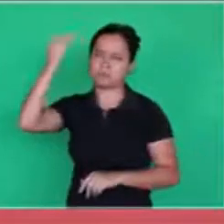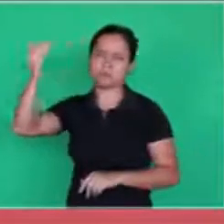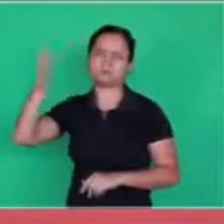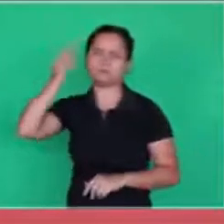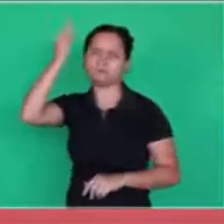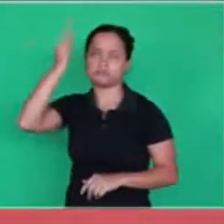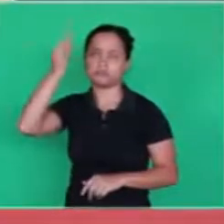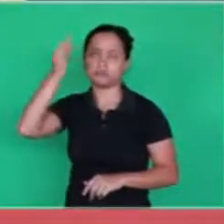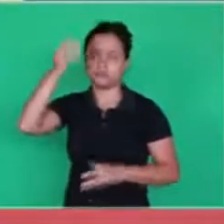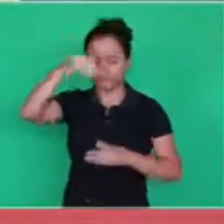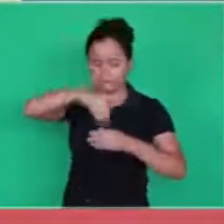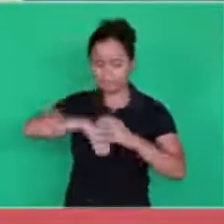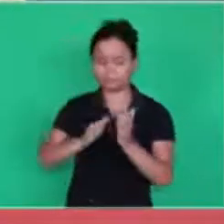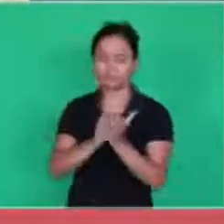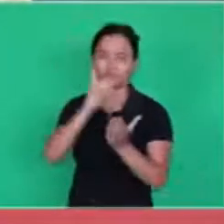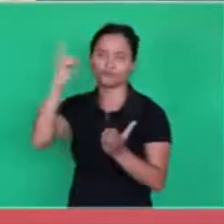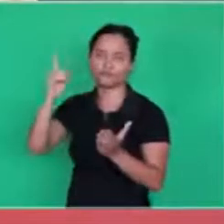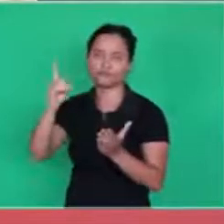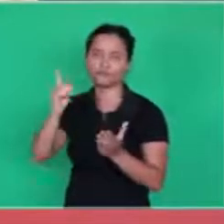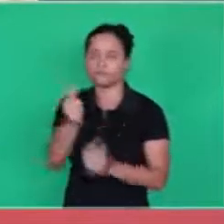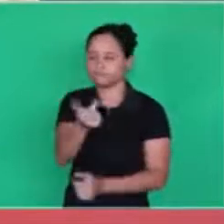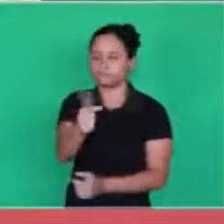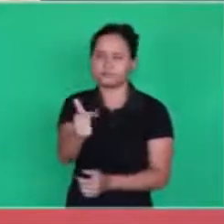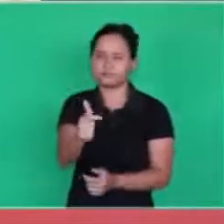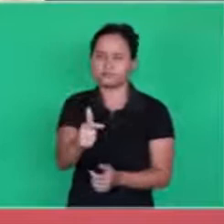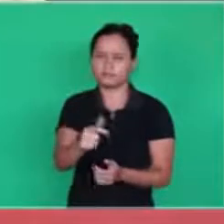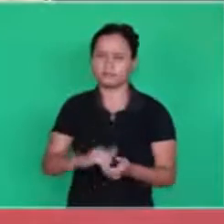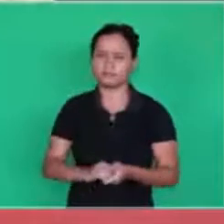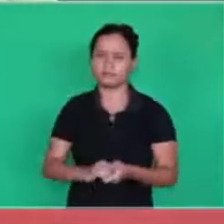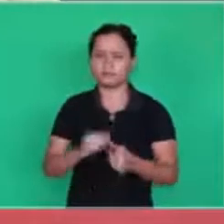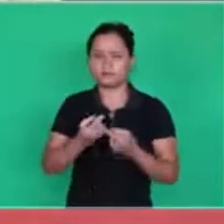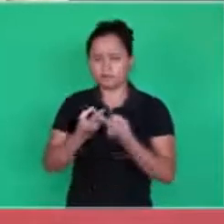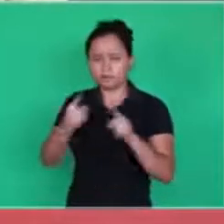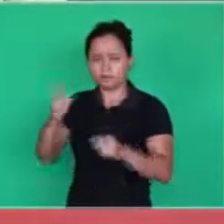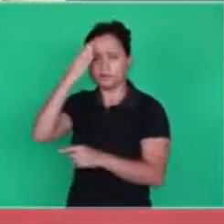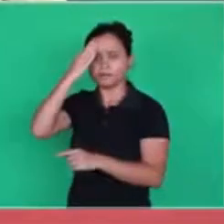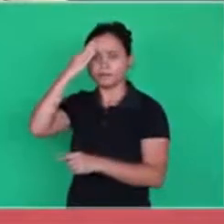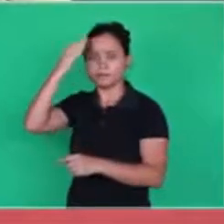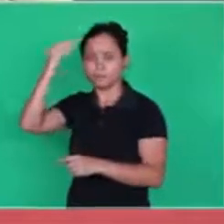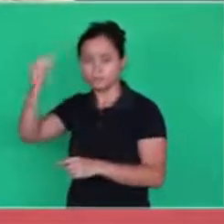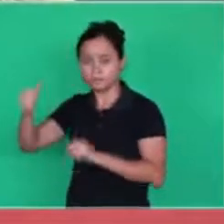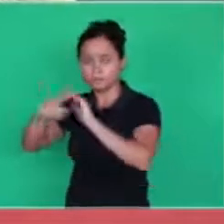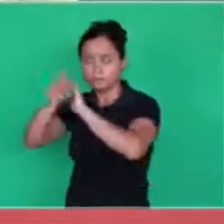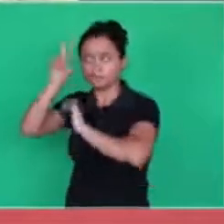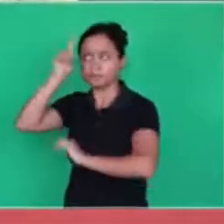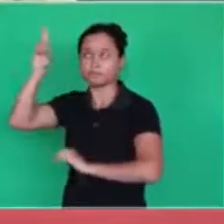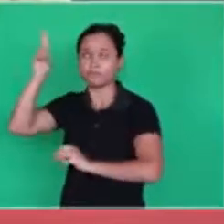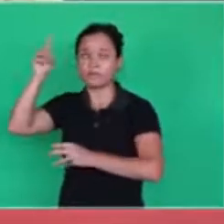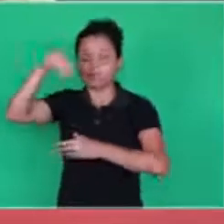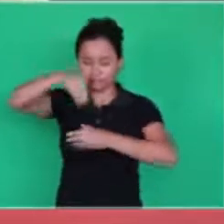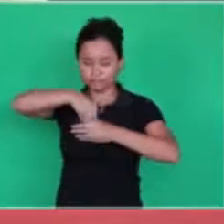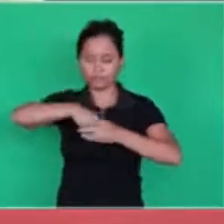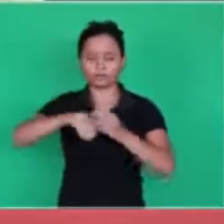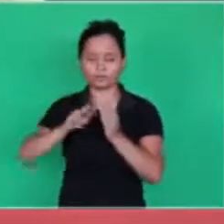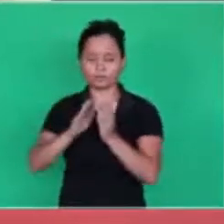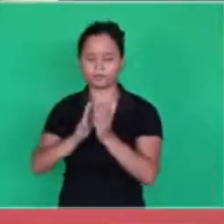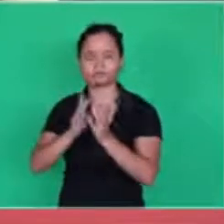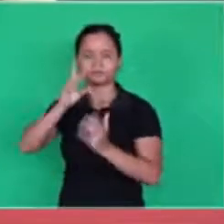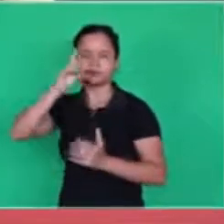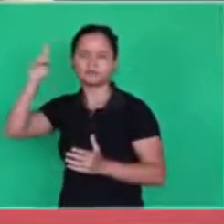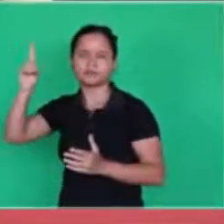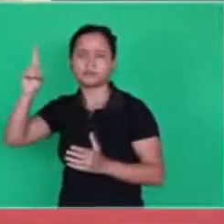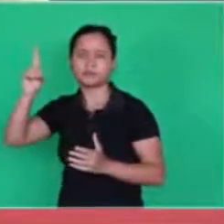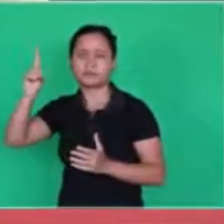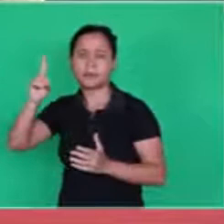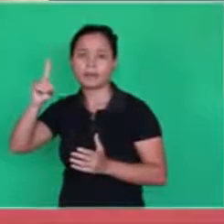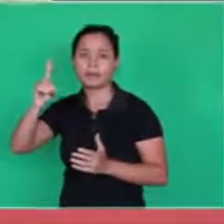aqui. Onde está a sabedoria de Deus? Ela está na palavra viva, a palavra